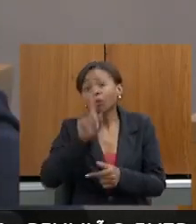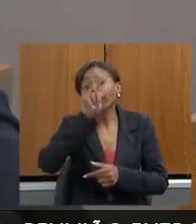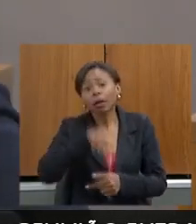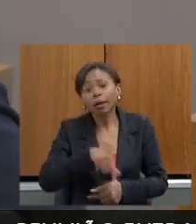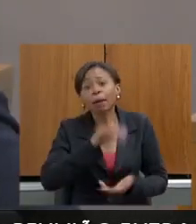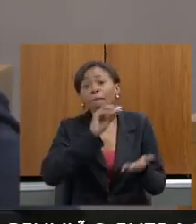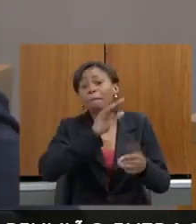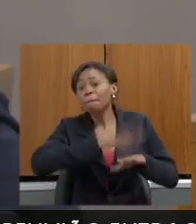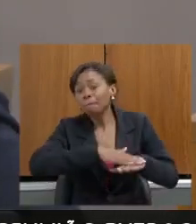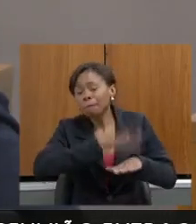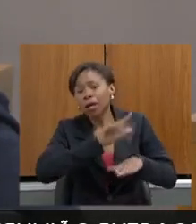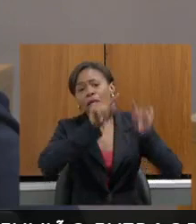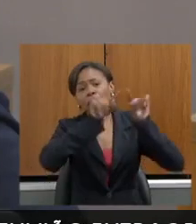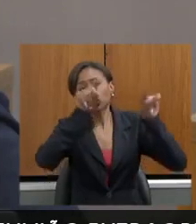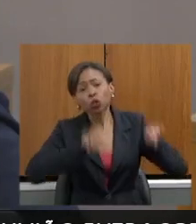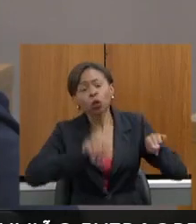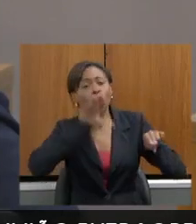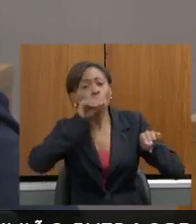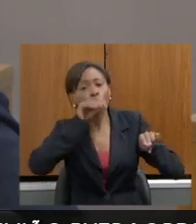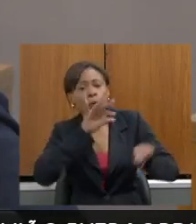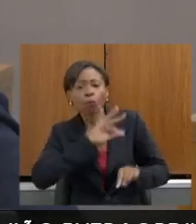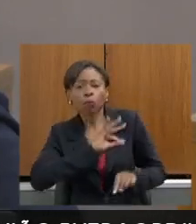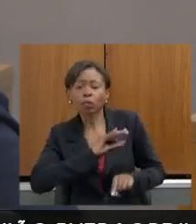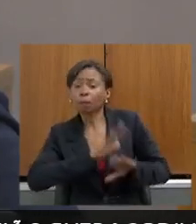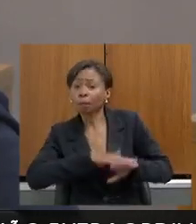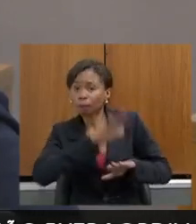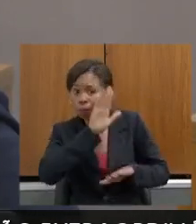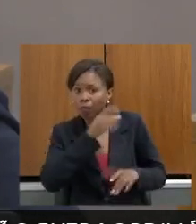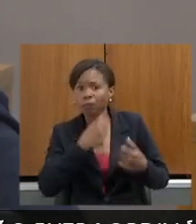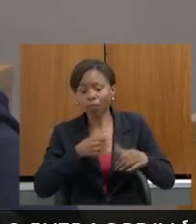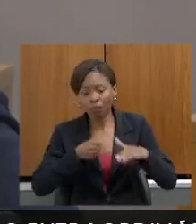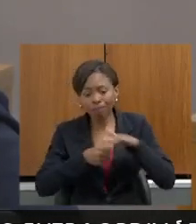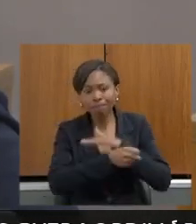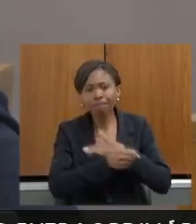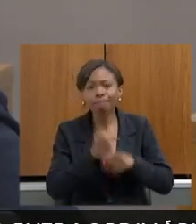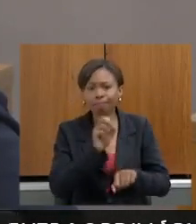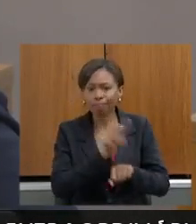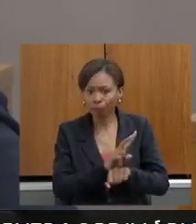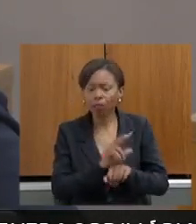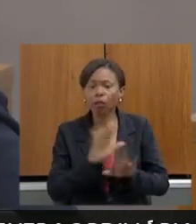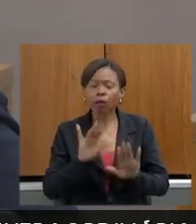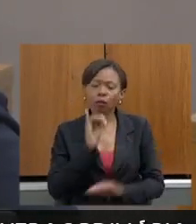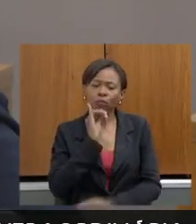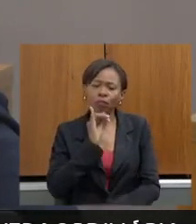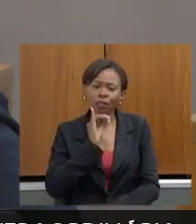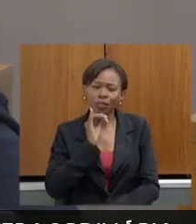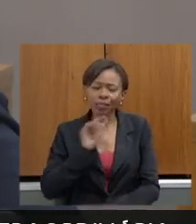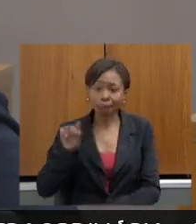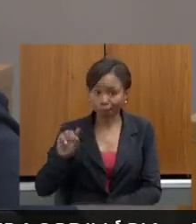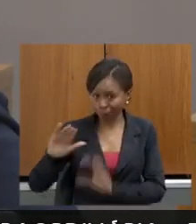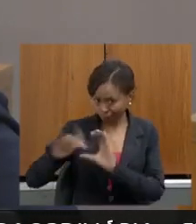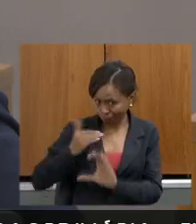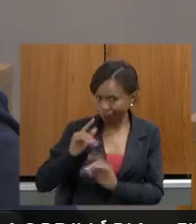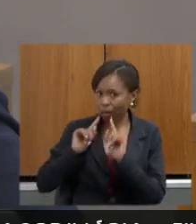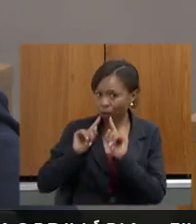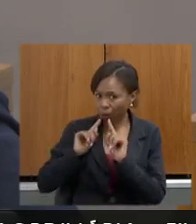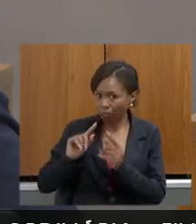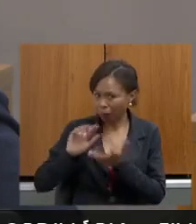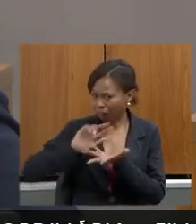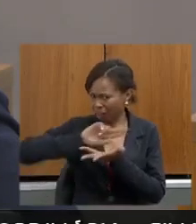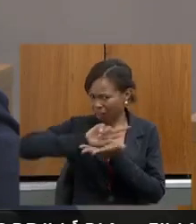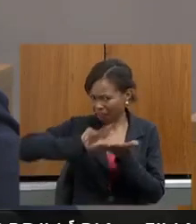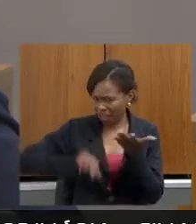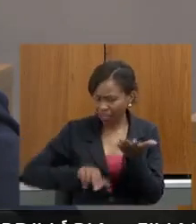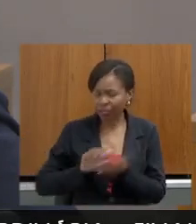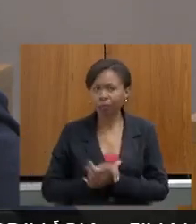tem que efetivar tem que ter mais efetivo né Por exemplo as reclamações de que nenhuma só não